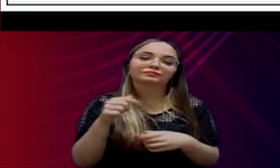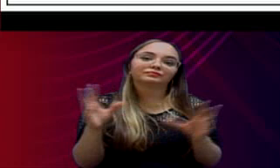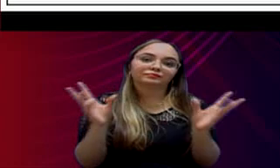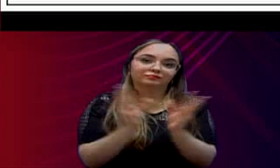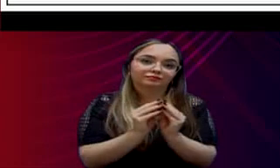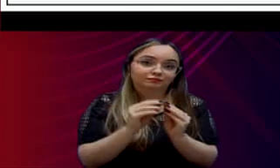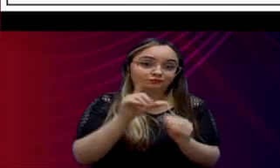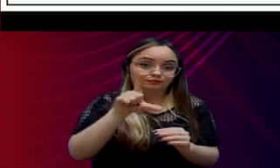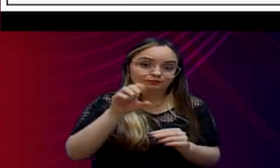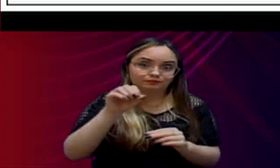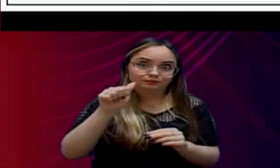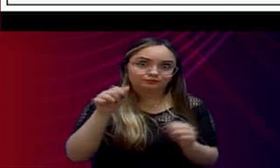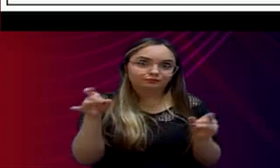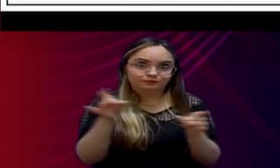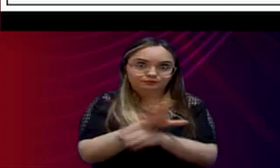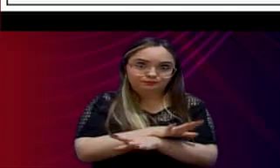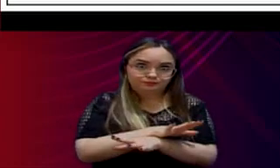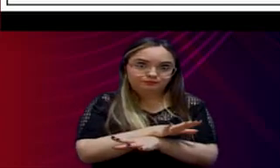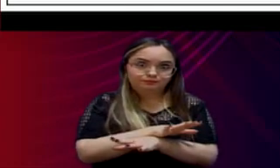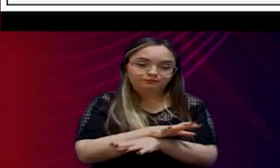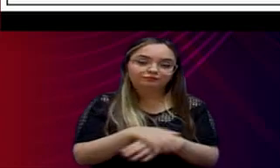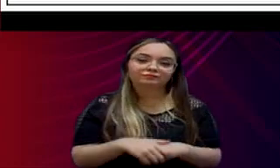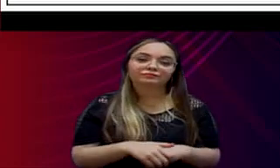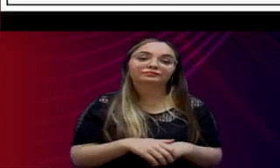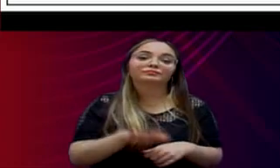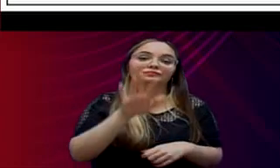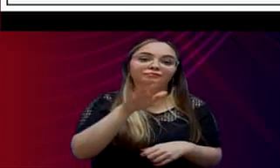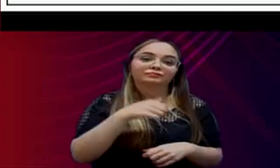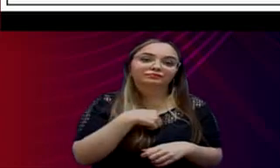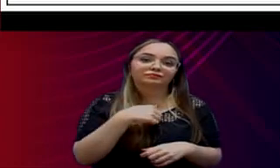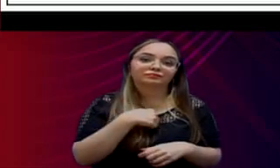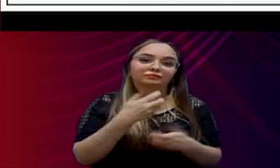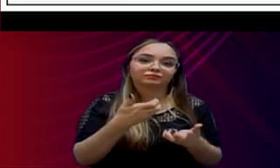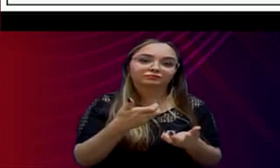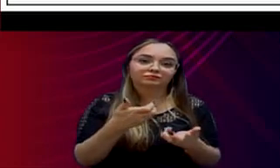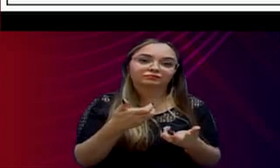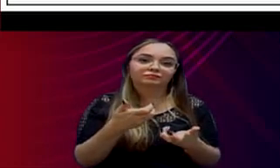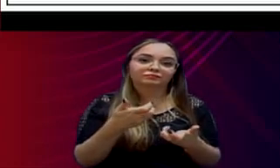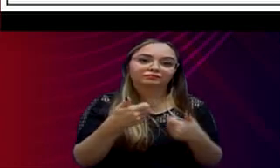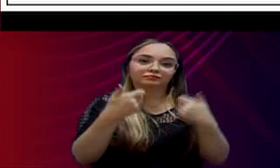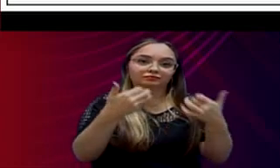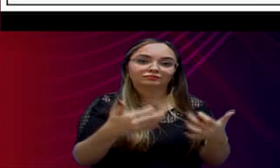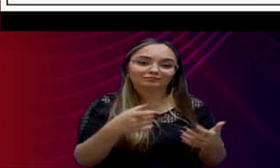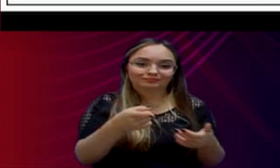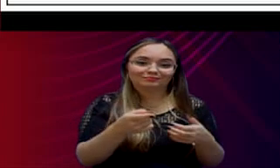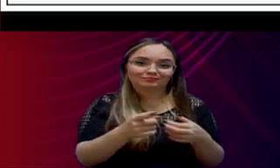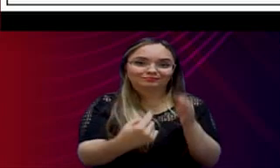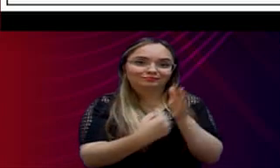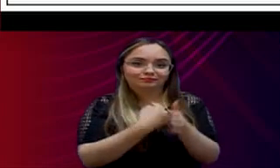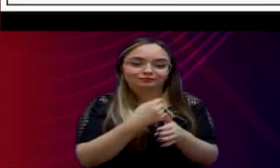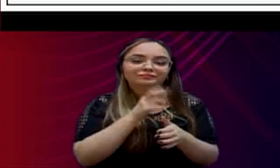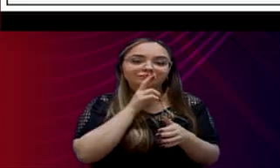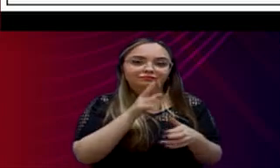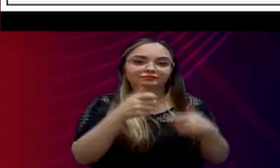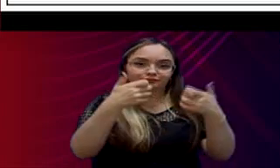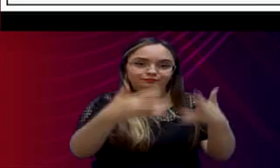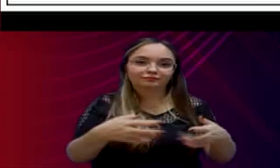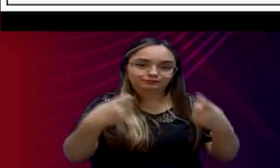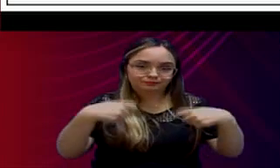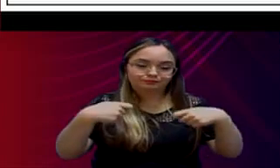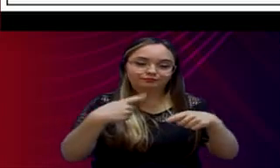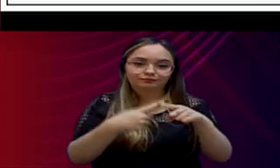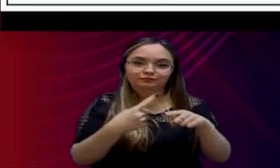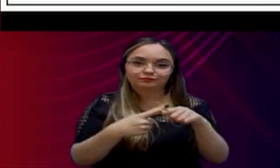concluo a apresentação da lua Vereador mas eu vou me debruçar na resposta que eu acho muito importante porque